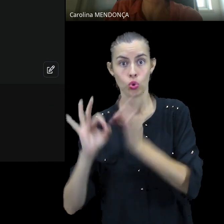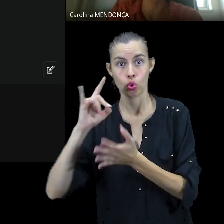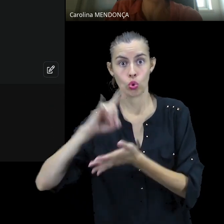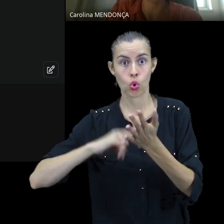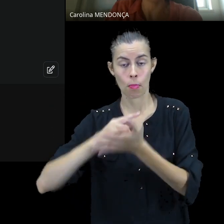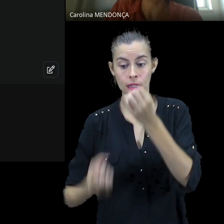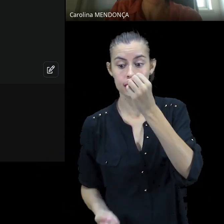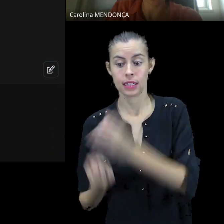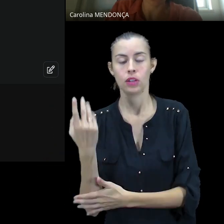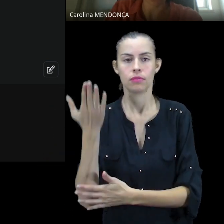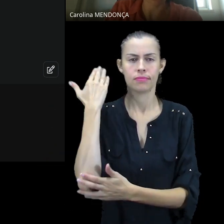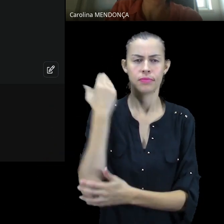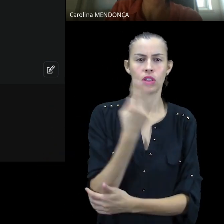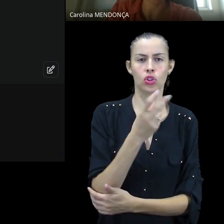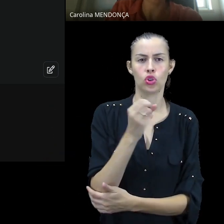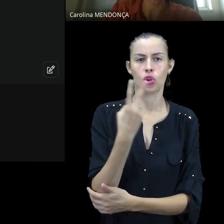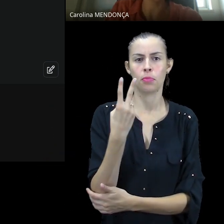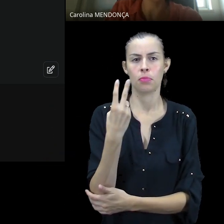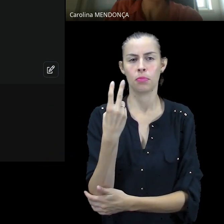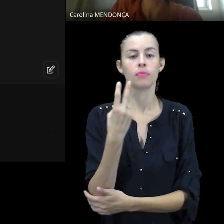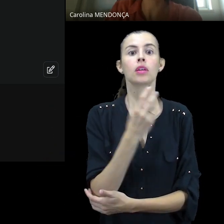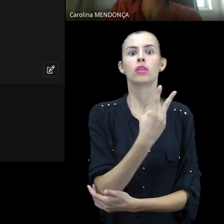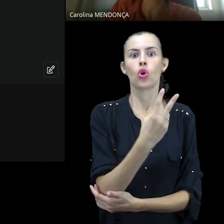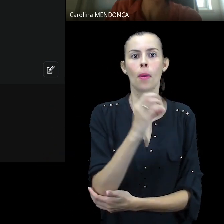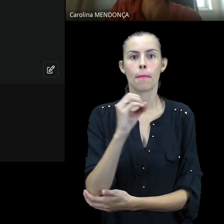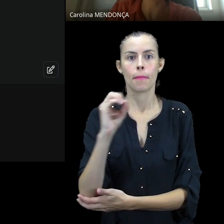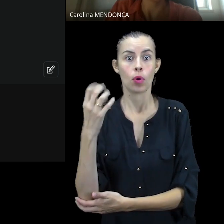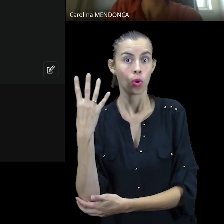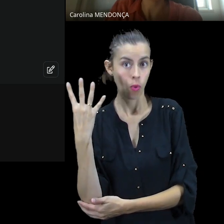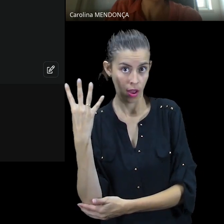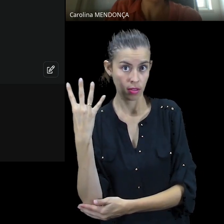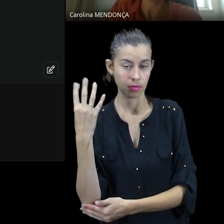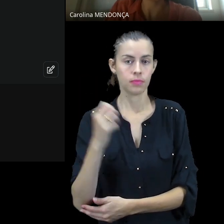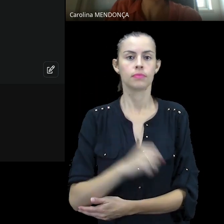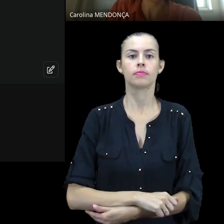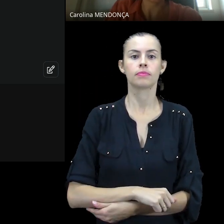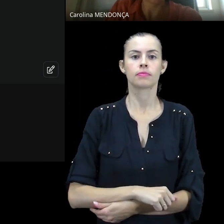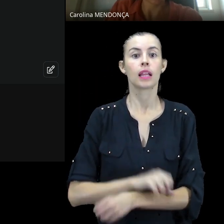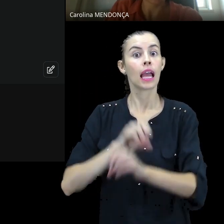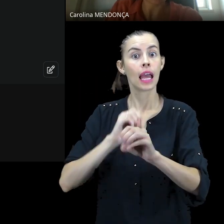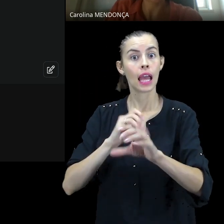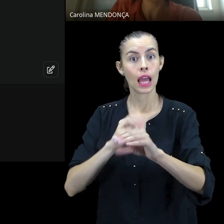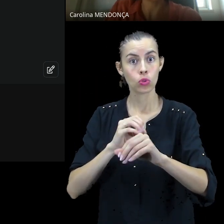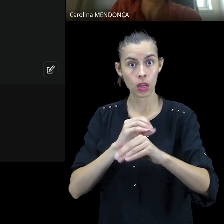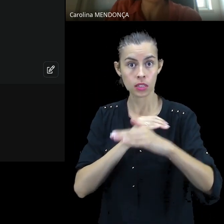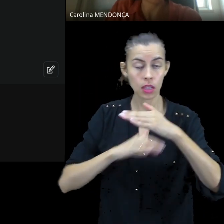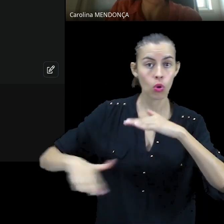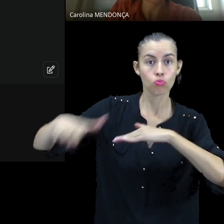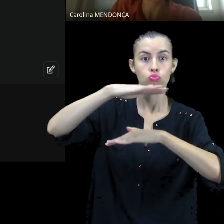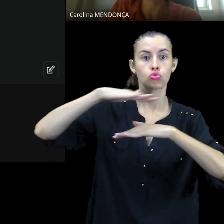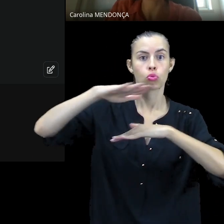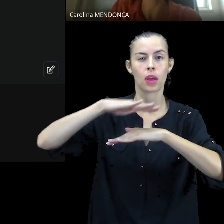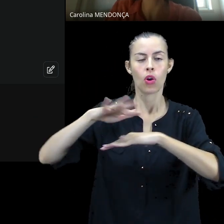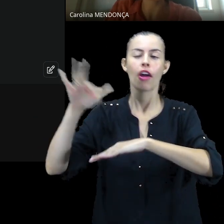parecer que deu origem a essa resolução de 2004, que diz que os sistemas de ensino e estabelecimentos de educação, inclusive de